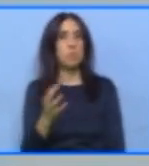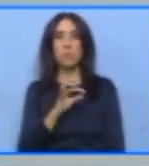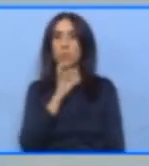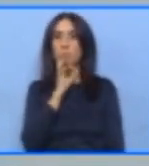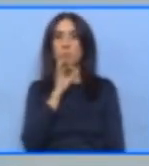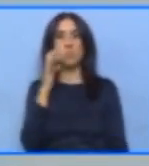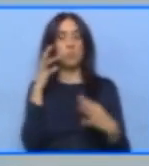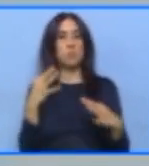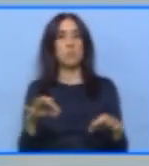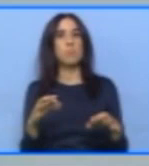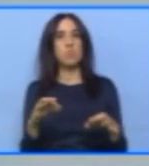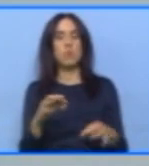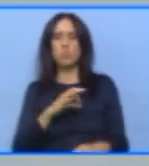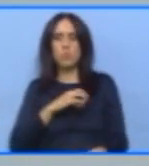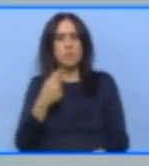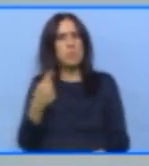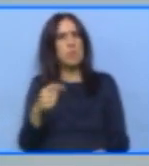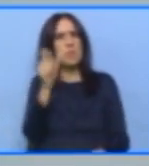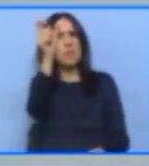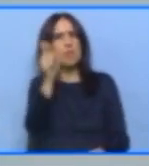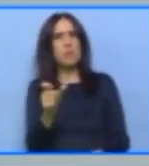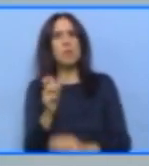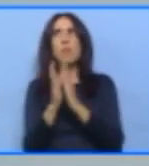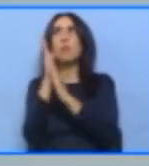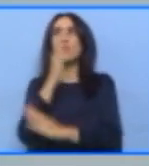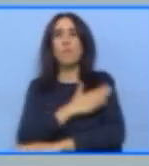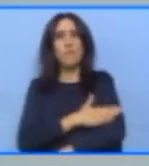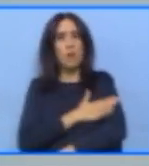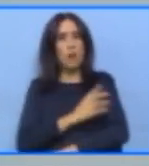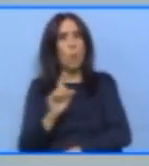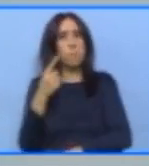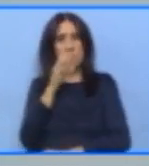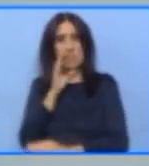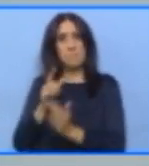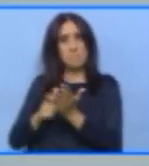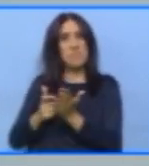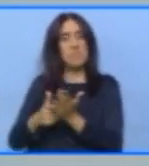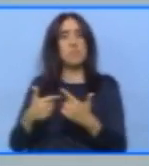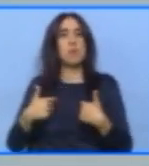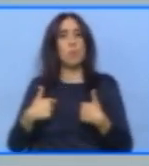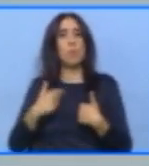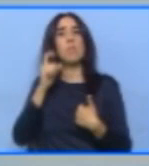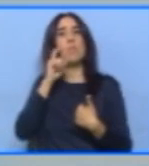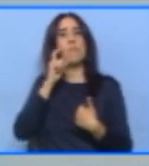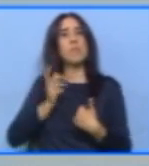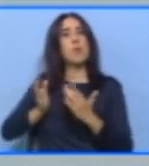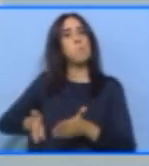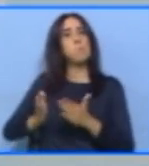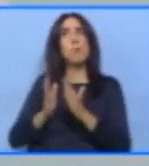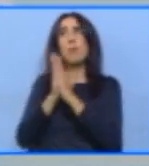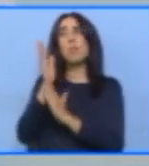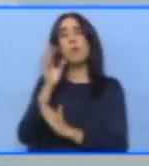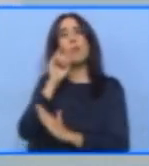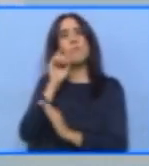bispo é muito simples. Senhor Presidente, fraco Deus seria aquele que precisasse da minha defesa. Deus não precisa de